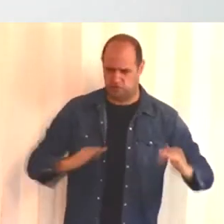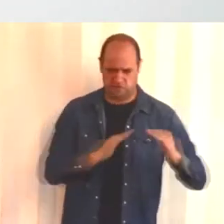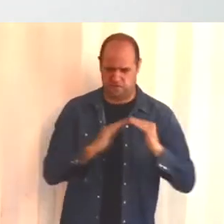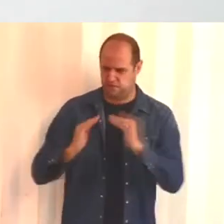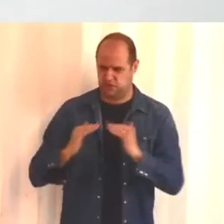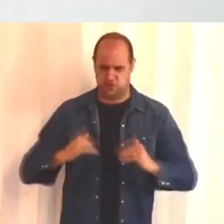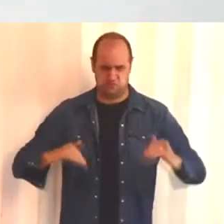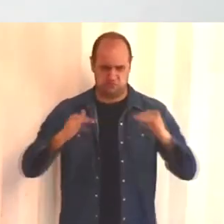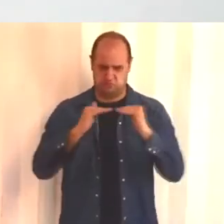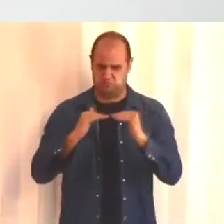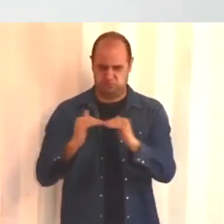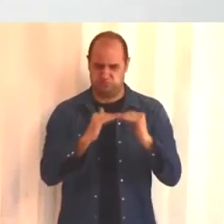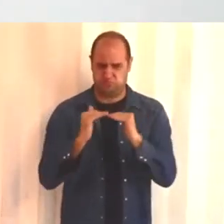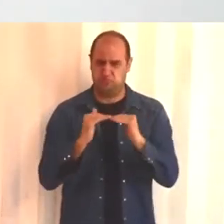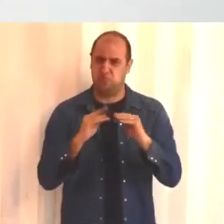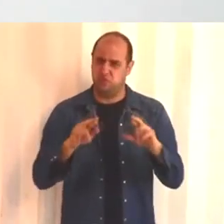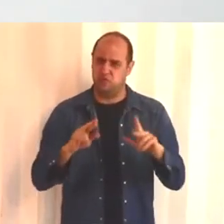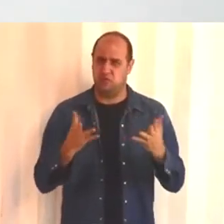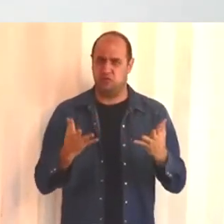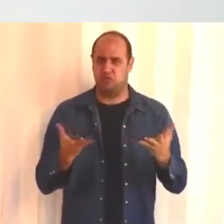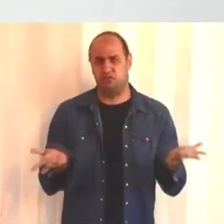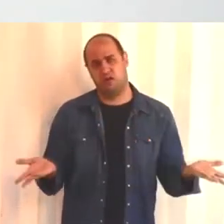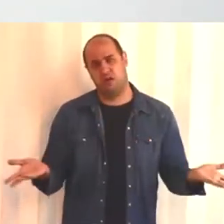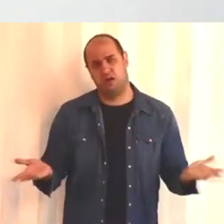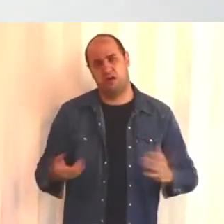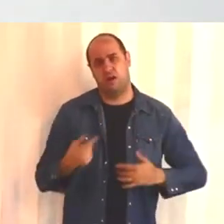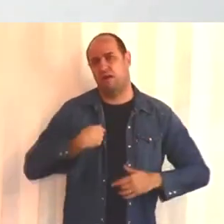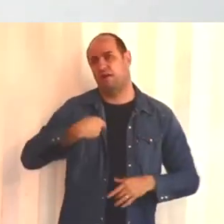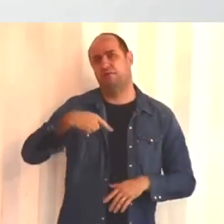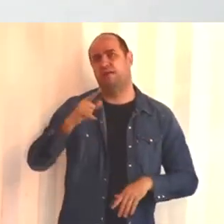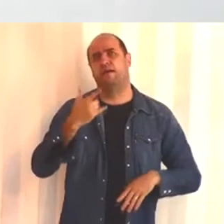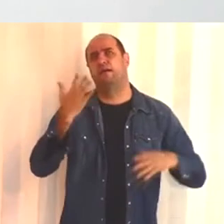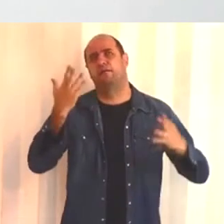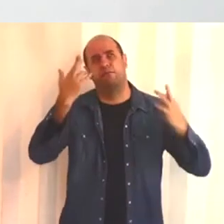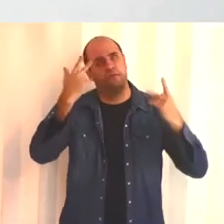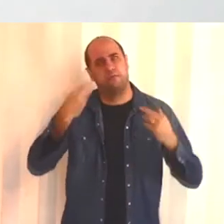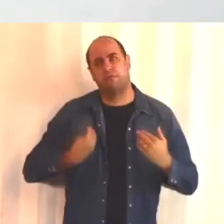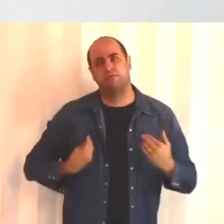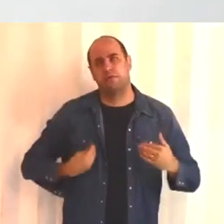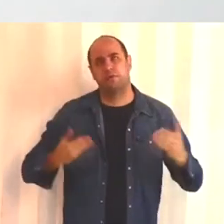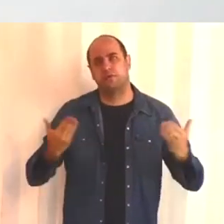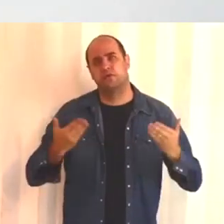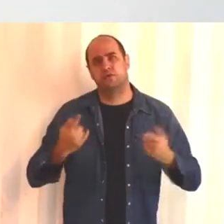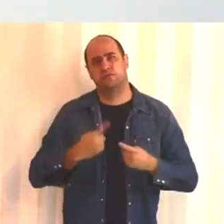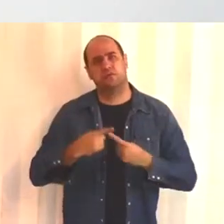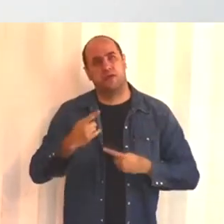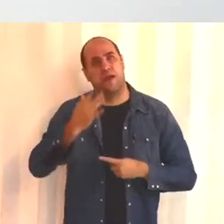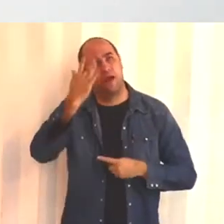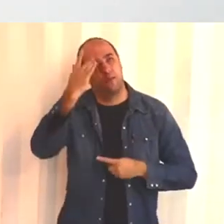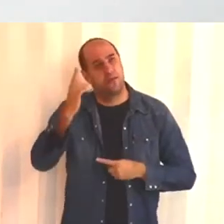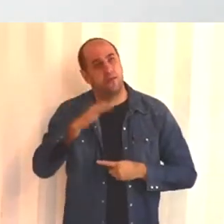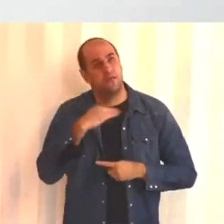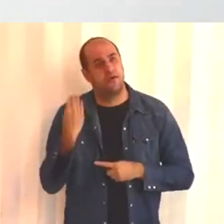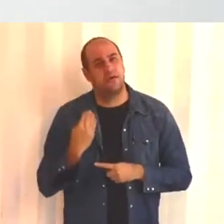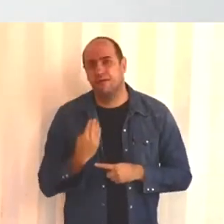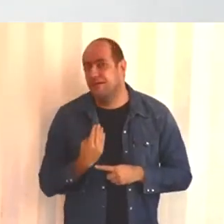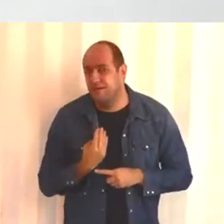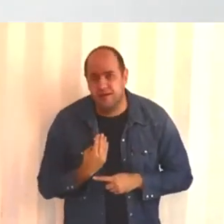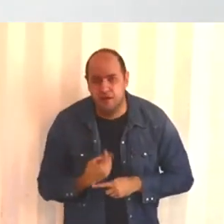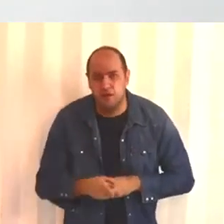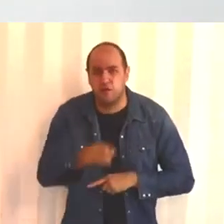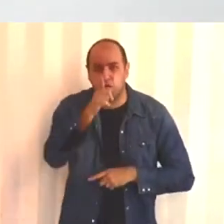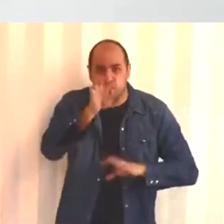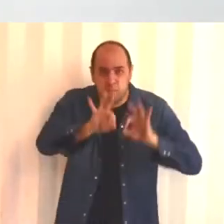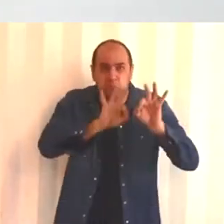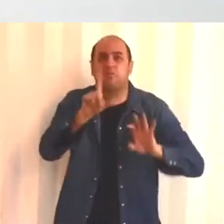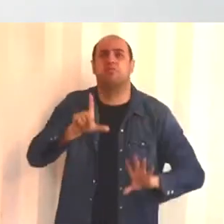Aí você vai ter que sair daqui dizendo assim: comamos e bebamos, porque amanhã morreremos. Mas você tem um motivo. E esse